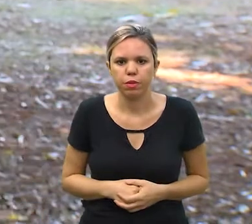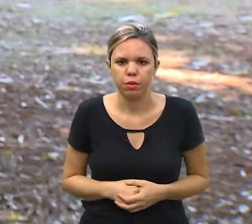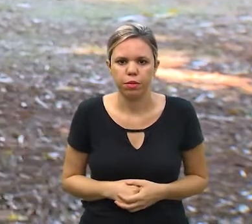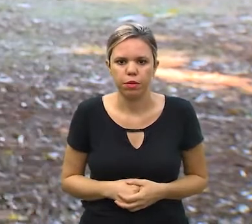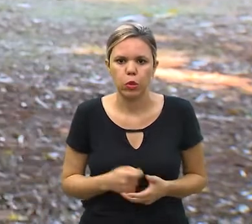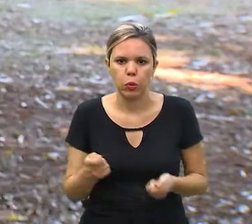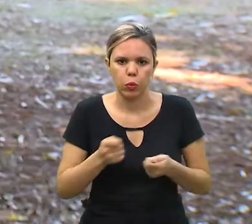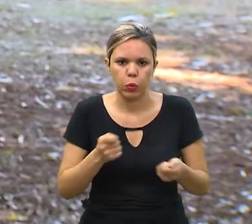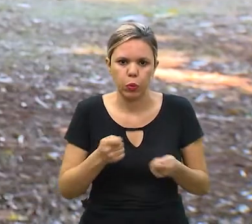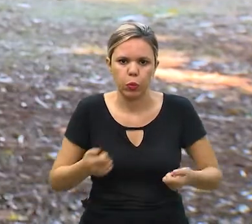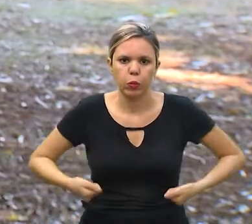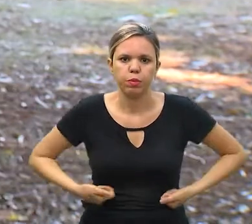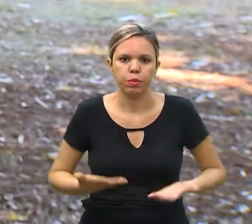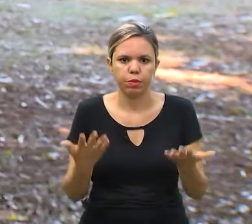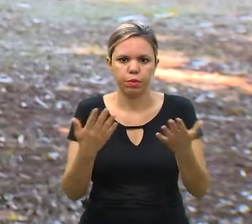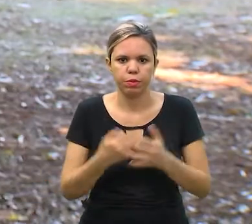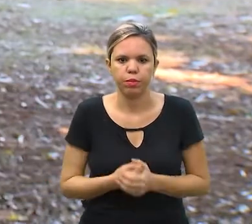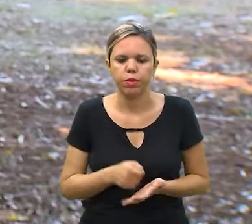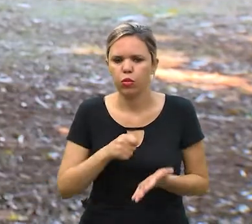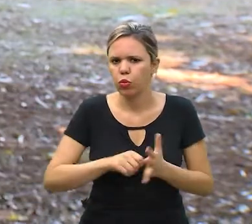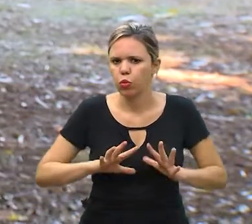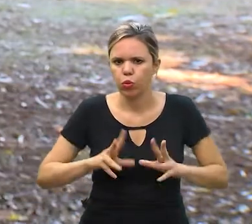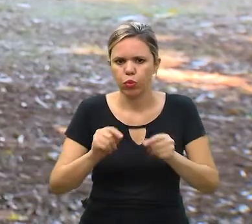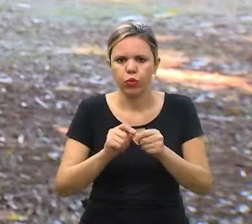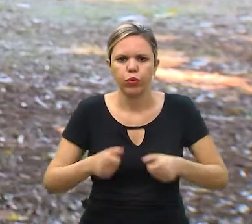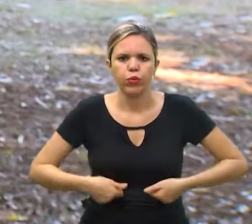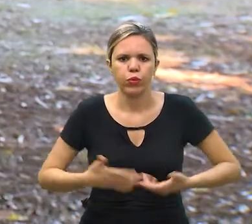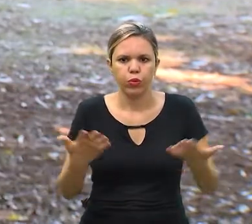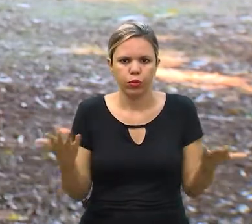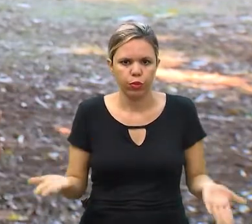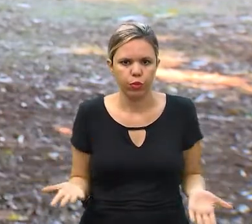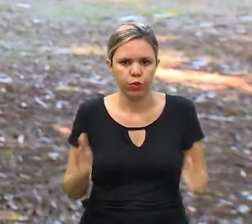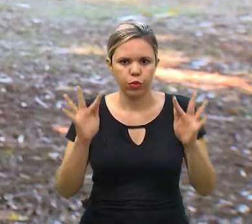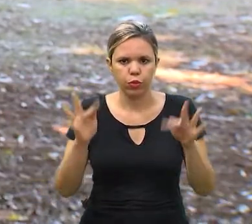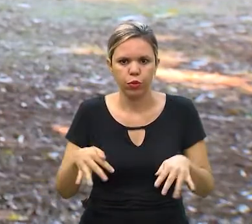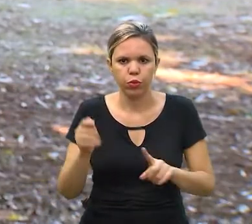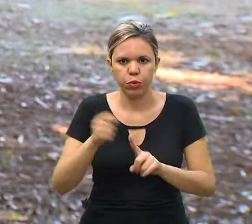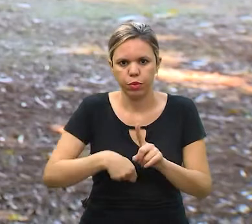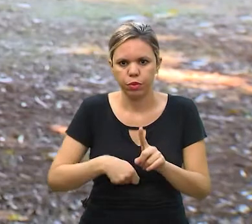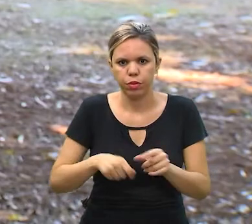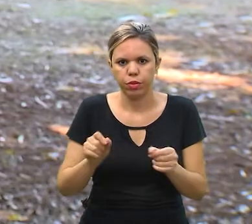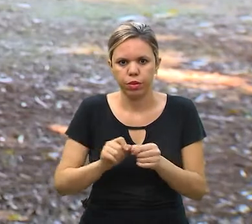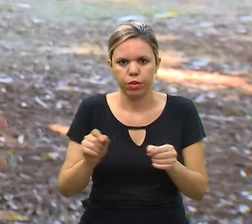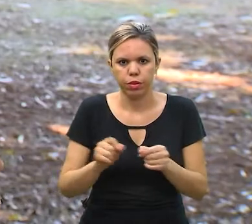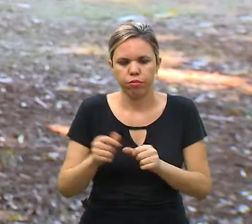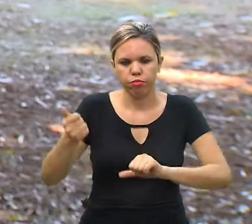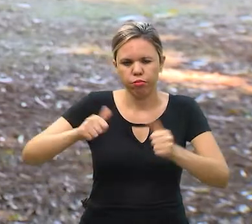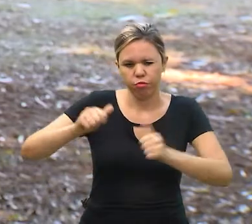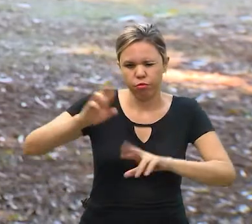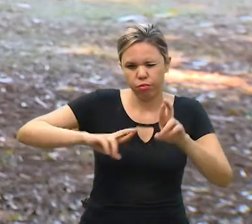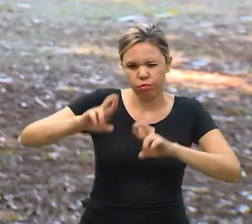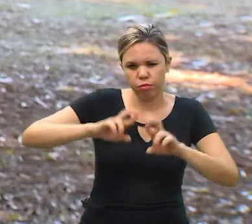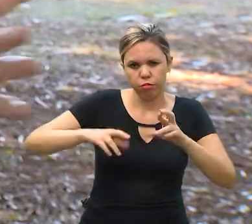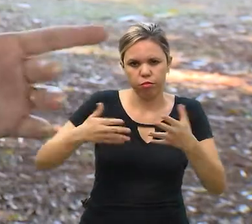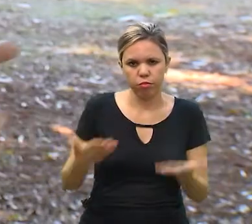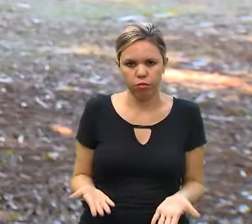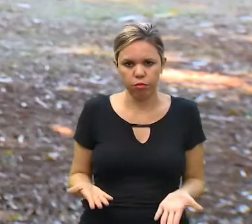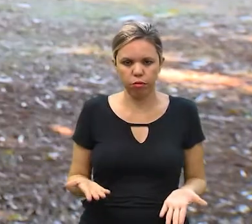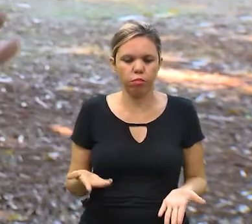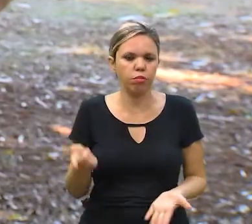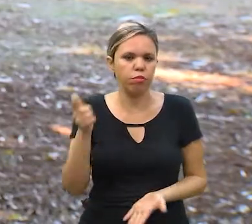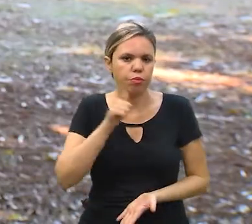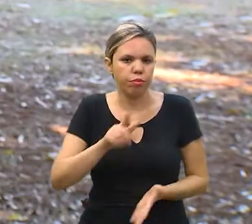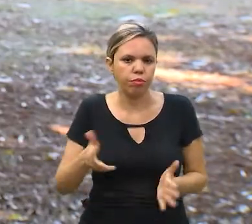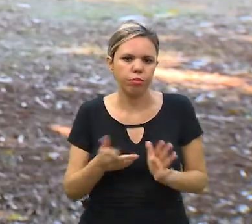de controle dos seus gastos. Anote tudo o que você gasta. No final do mês você faz uma análise daquilo. E aí você vai